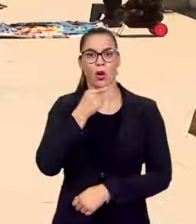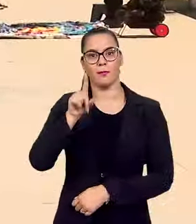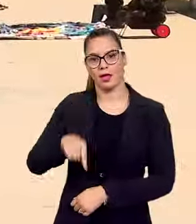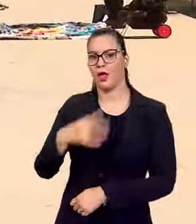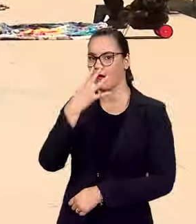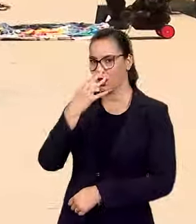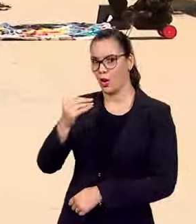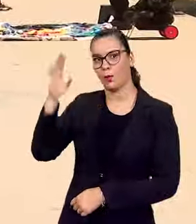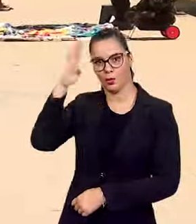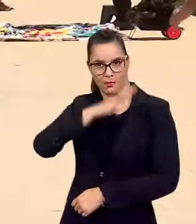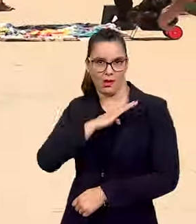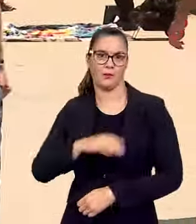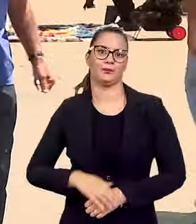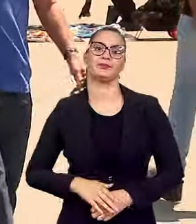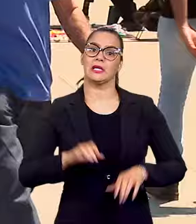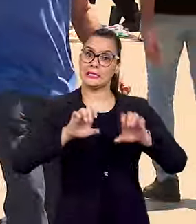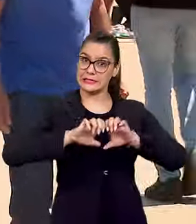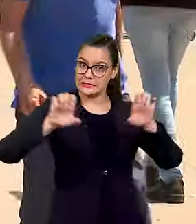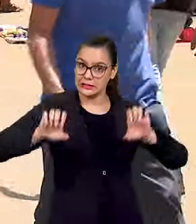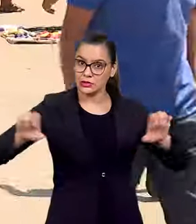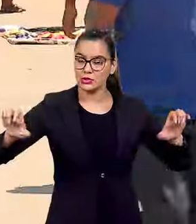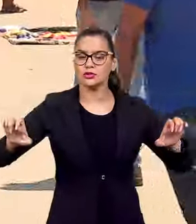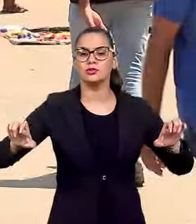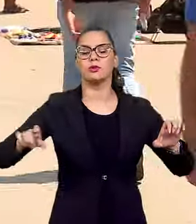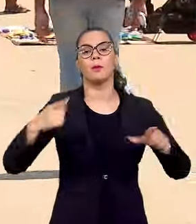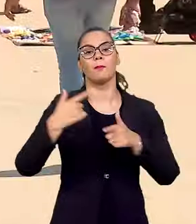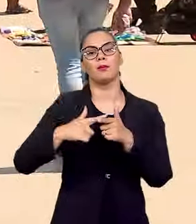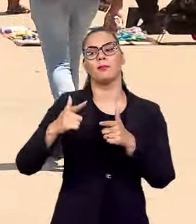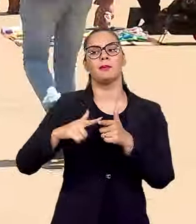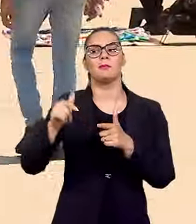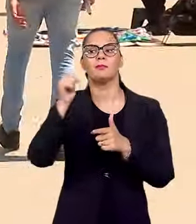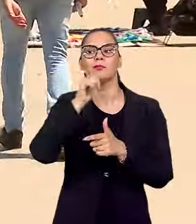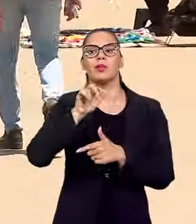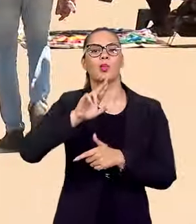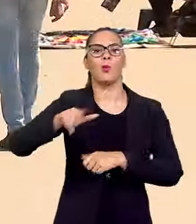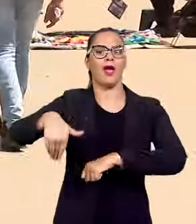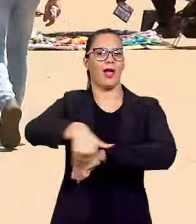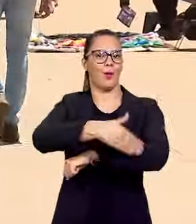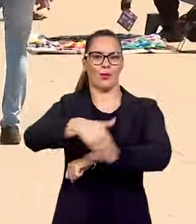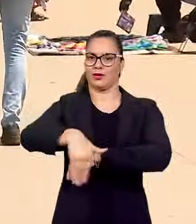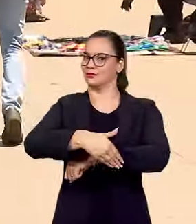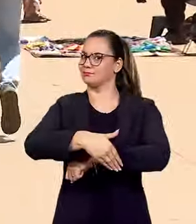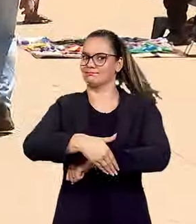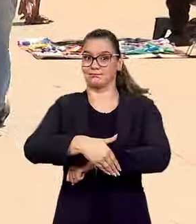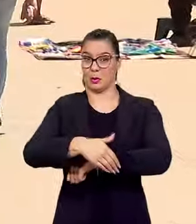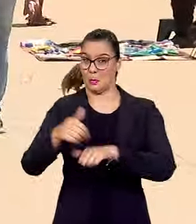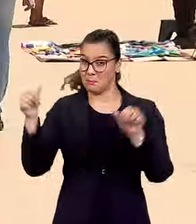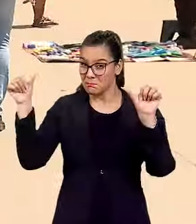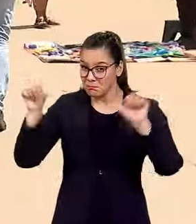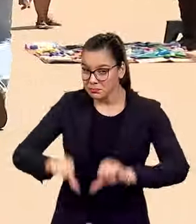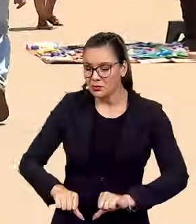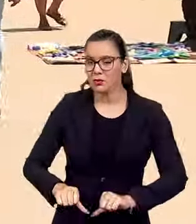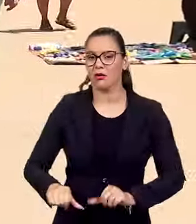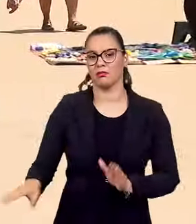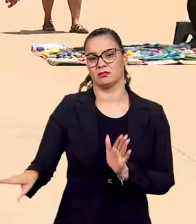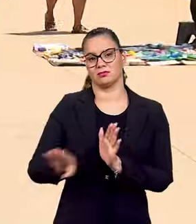homens, somos o lobo mau. Embora, estatisticamente, o problema das mulheres não é tanto nas ruas. O bicho pega mesmo é